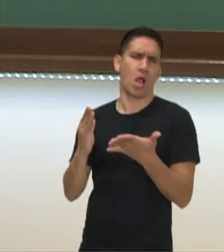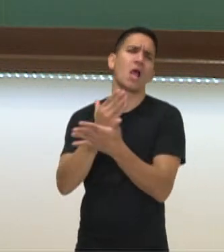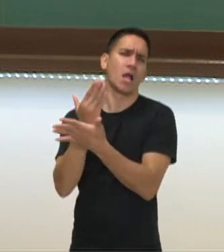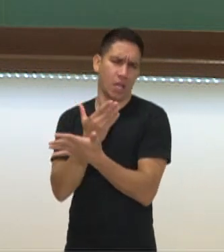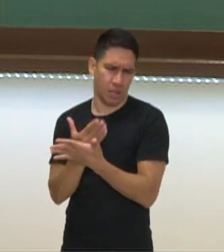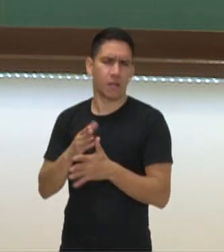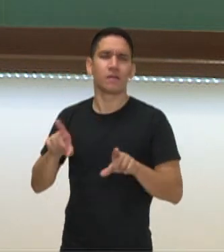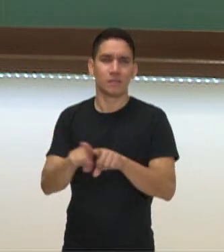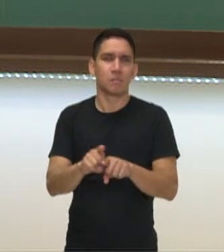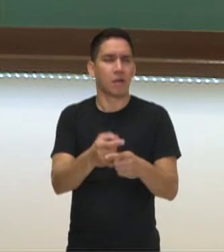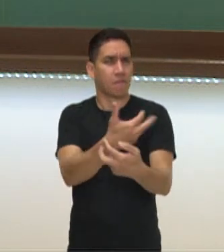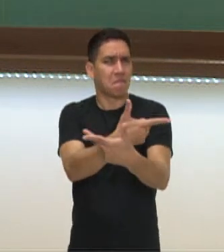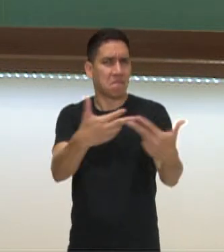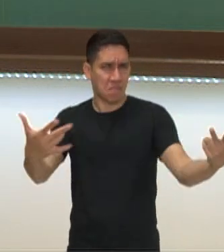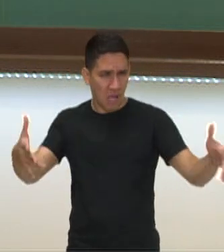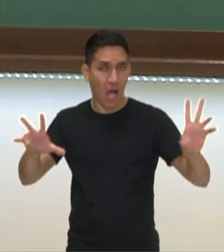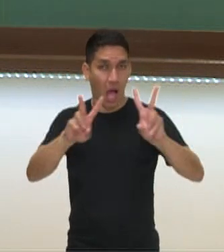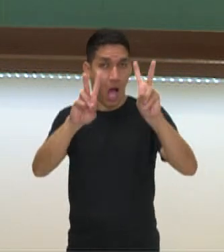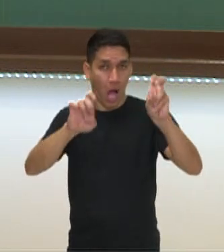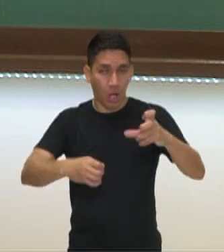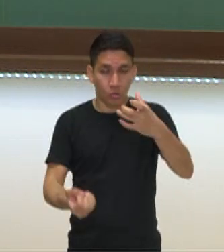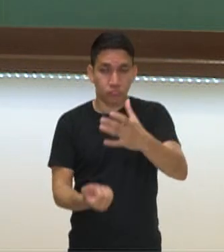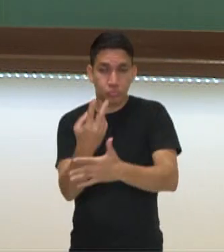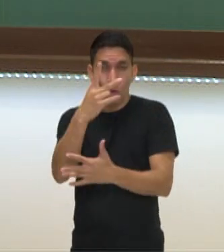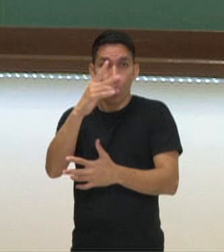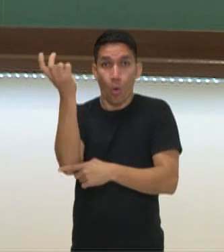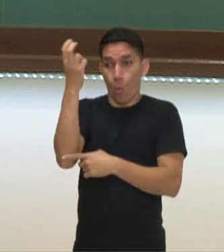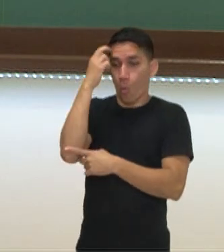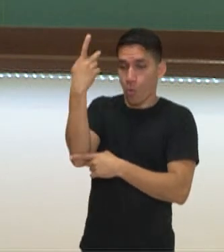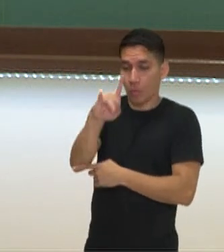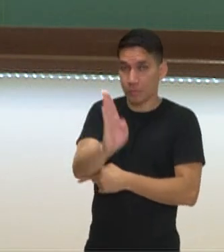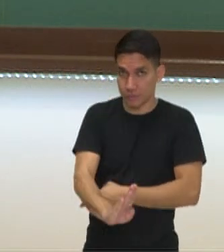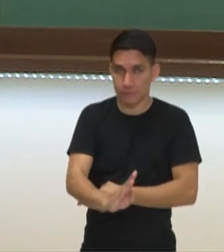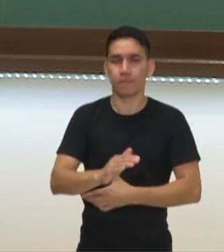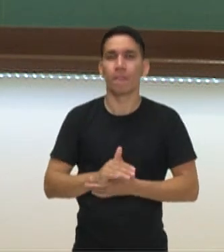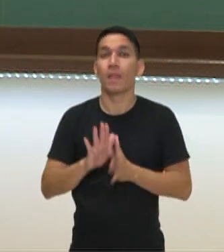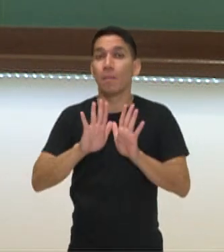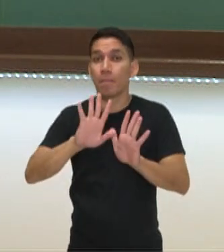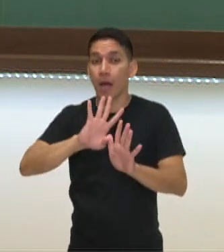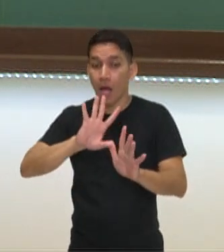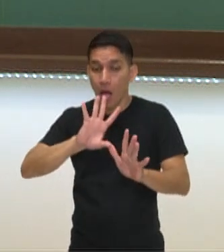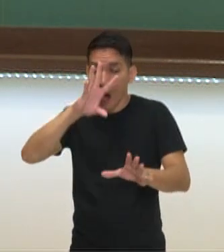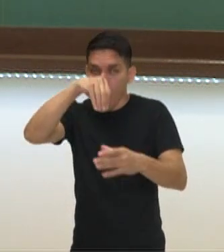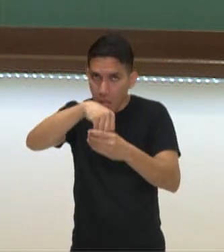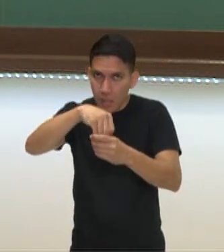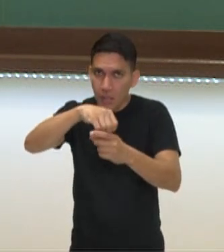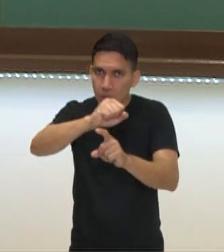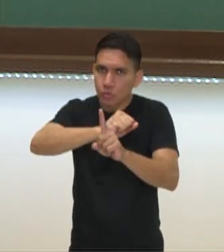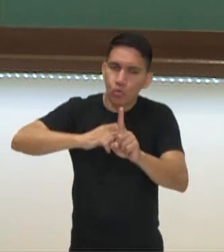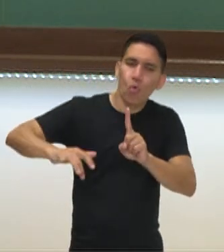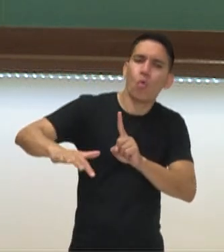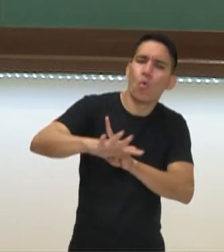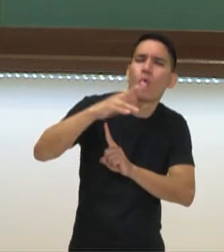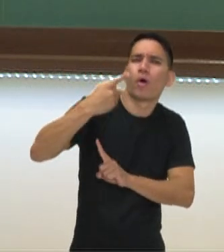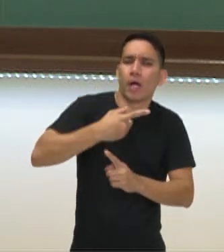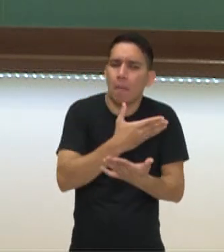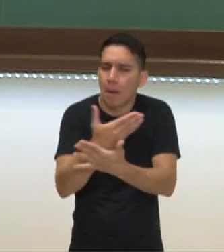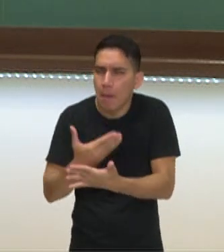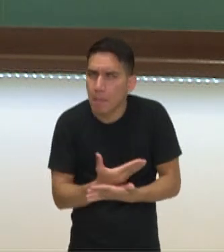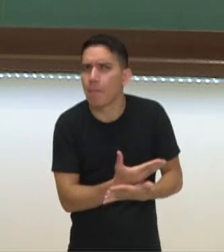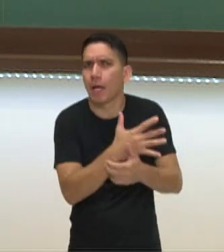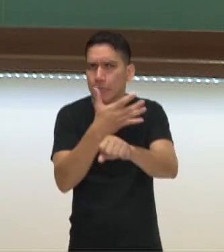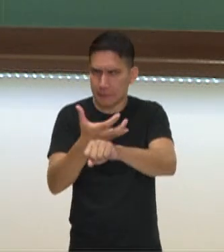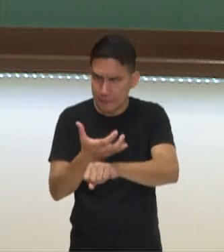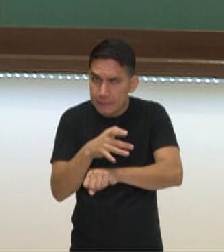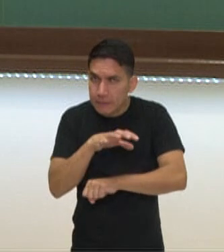produção assim bastante vasta sobre formação cultural do Brasil. Na sociologia estudamos de maneira